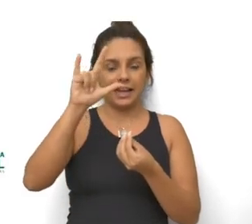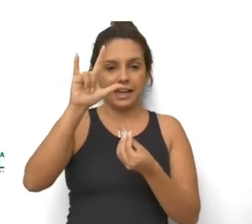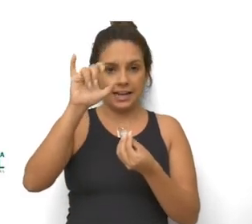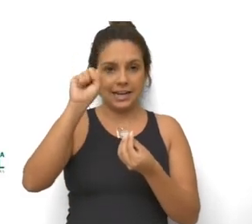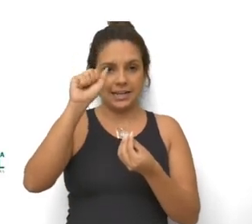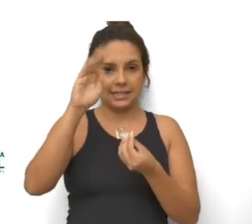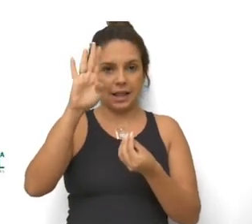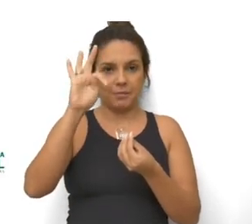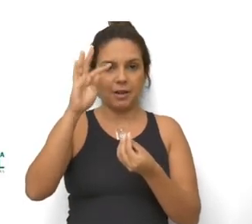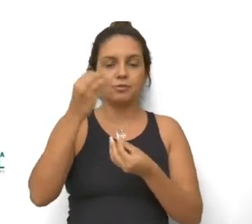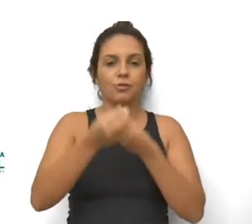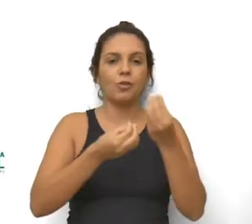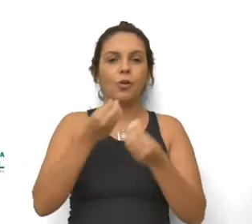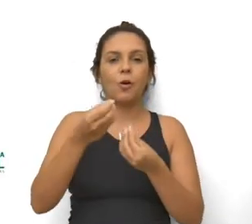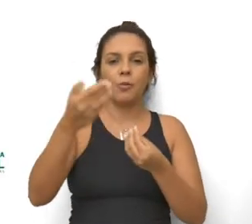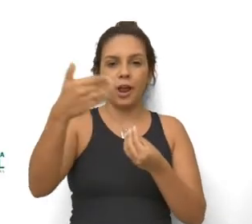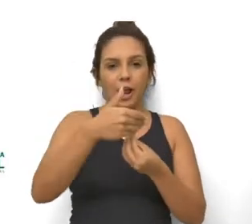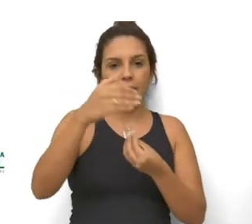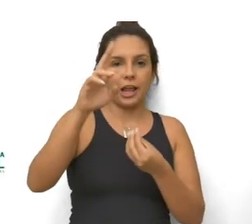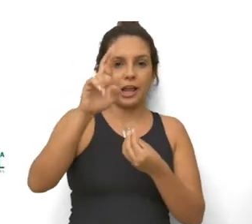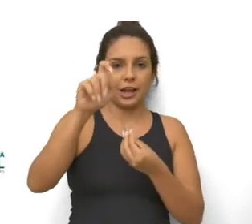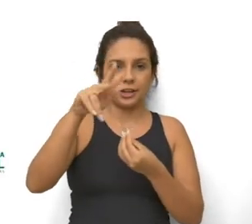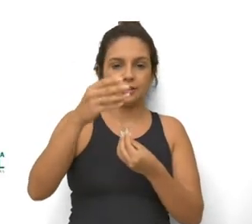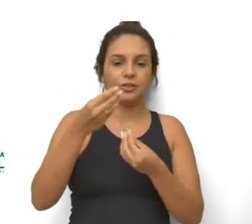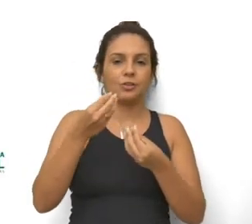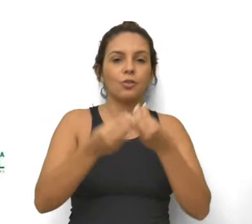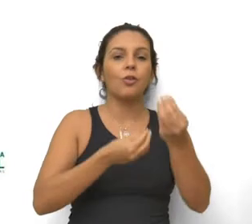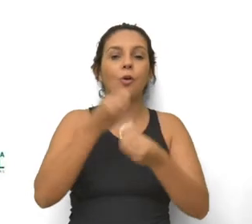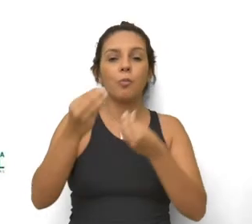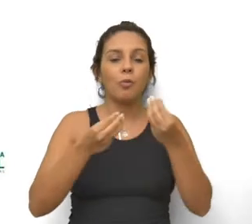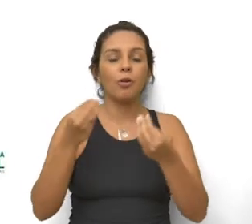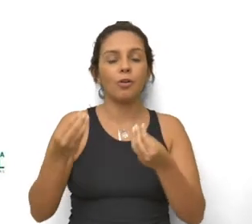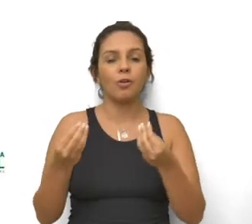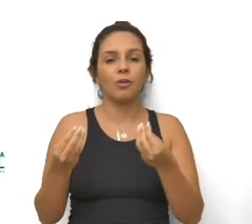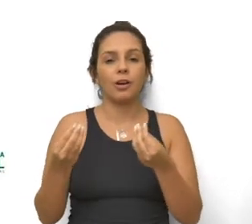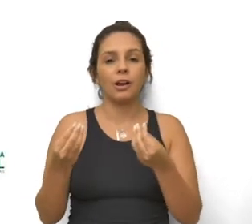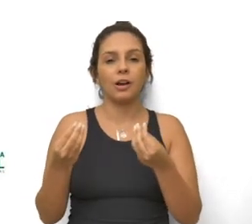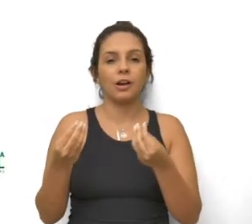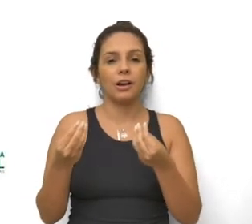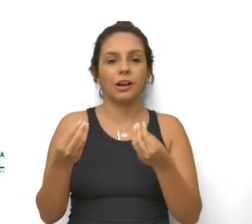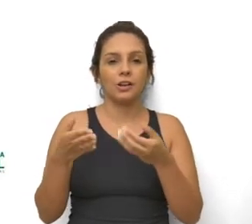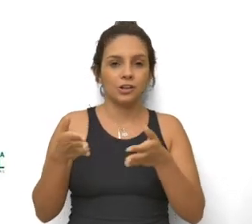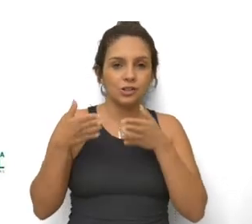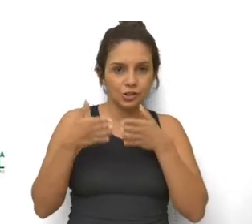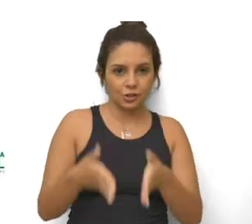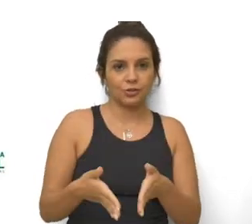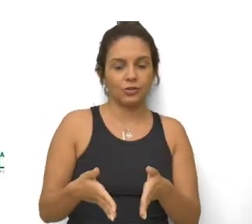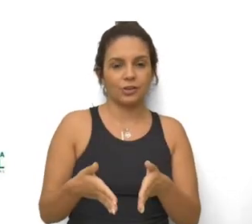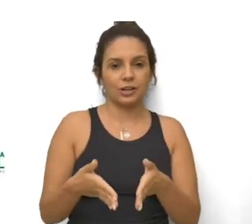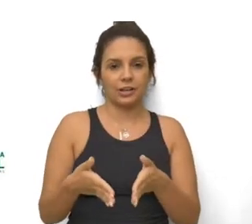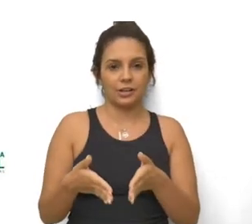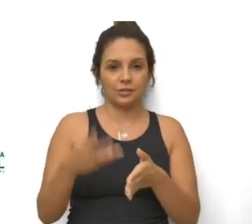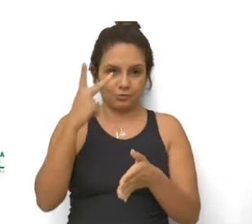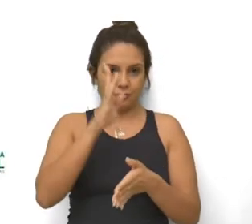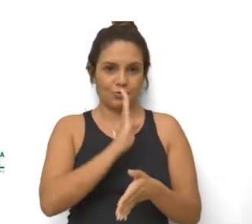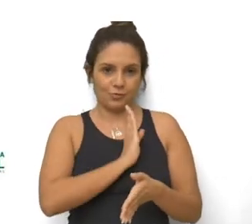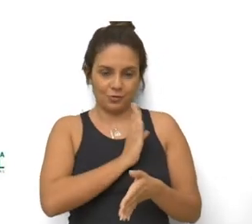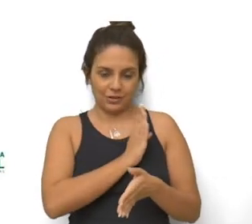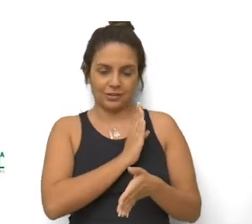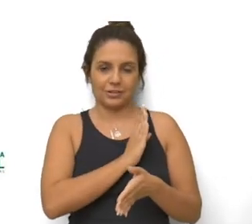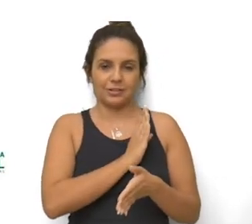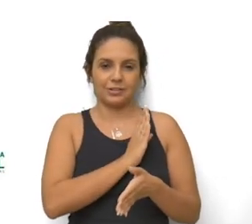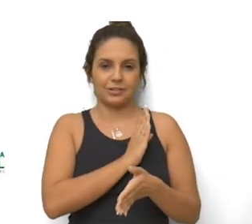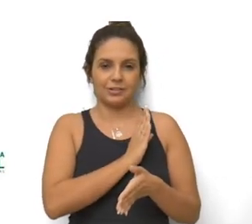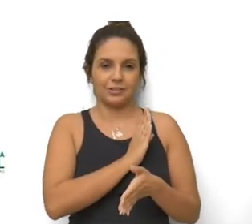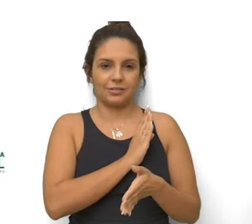aí, como é que a Regina entrou, enfim, como é que a Bishop chegou ao seu coração a ponto de